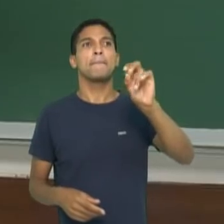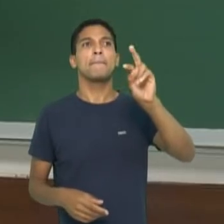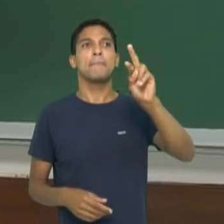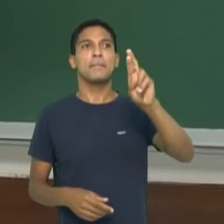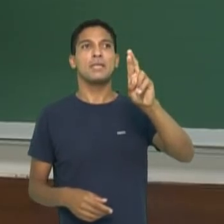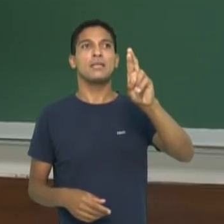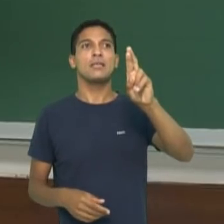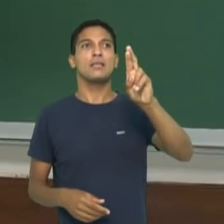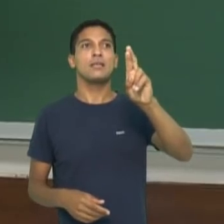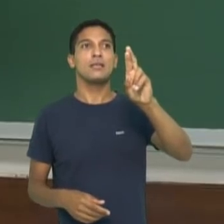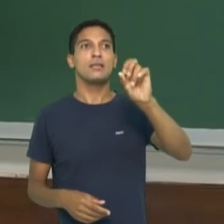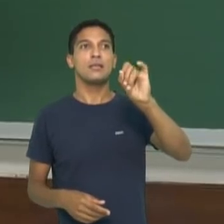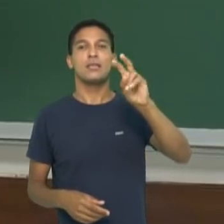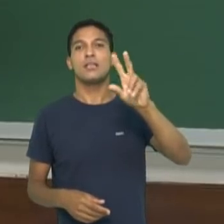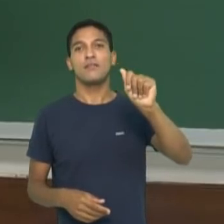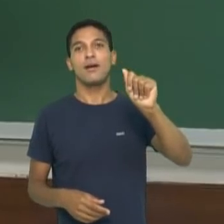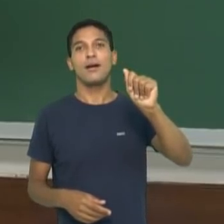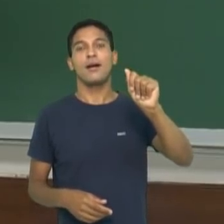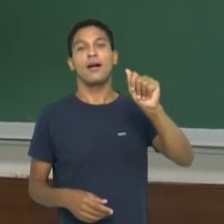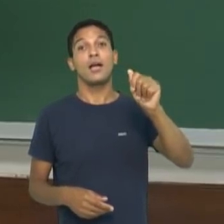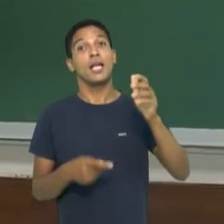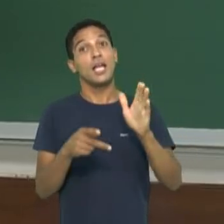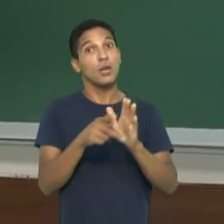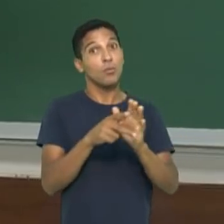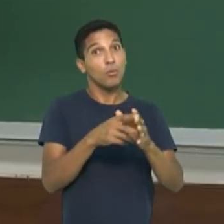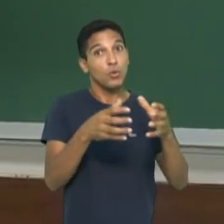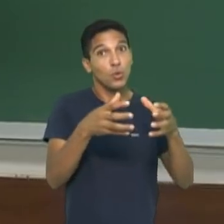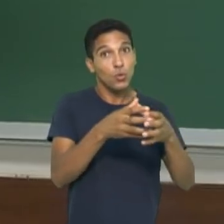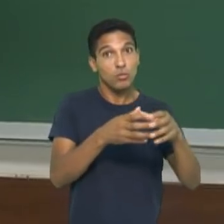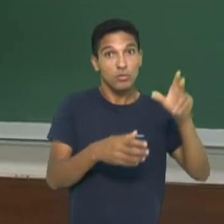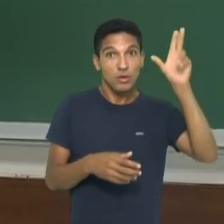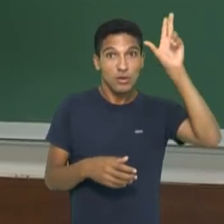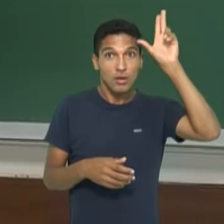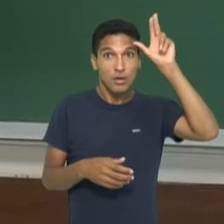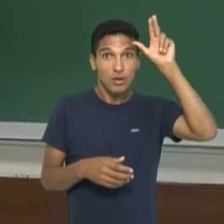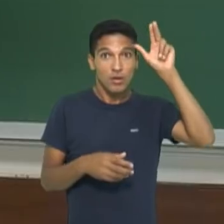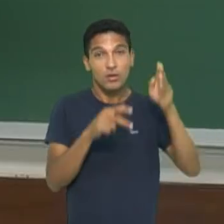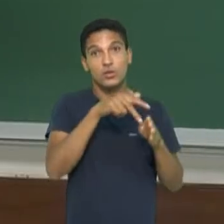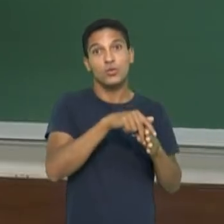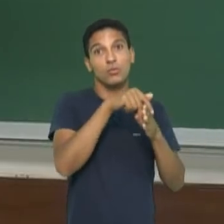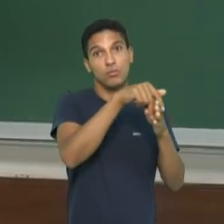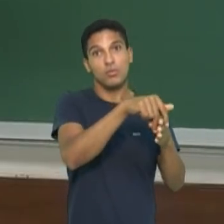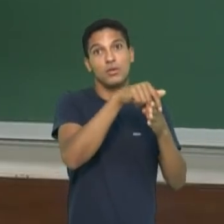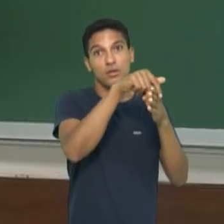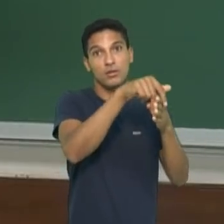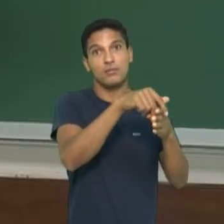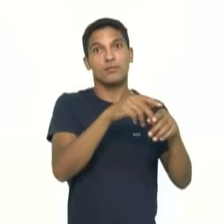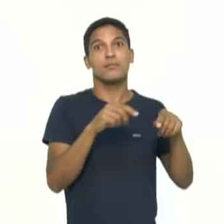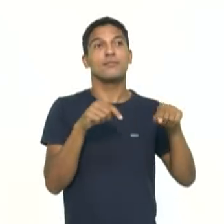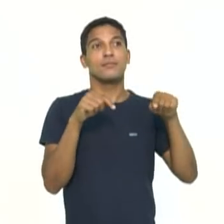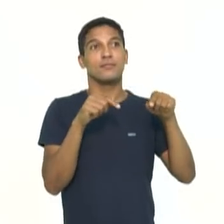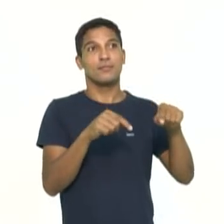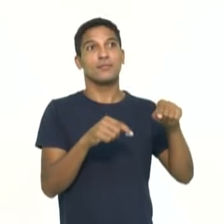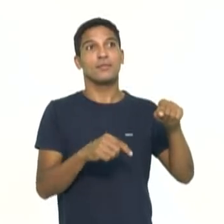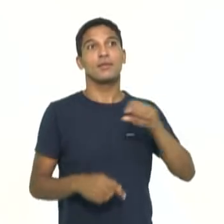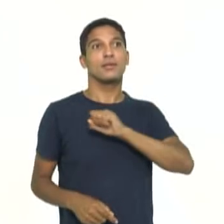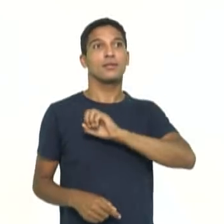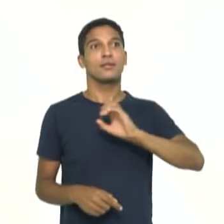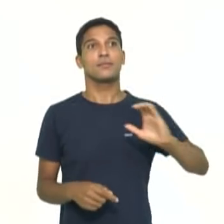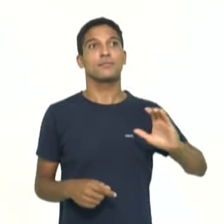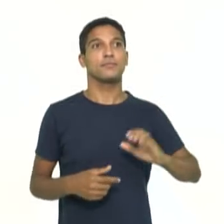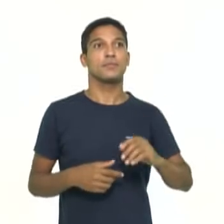e de Santa Catarina de birivas. Inclusive, no folclore, existem as danças birivas. Chinoca,